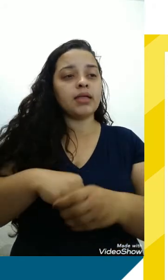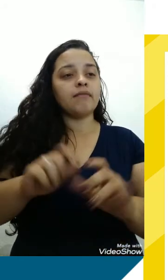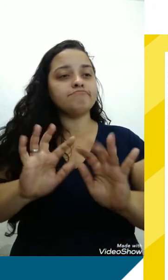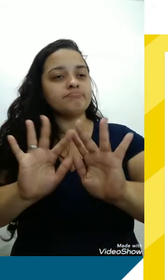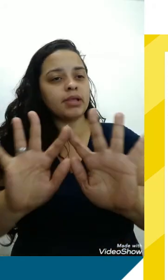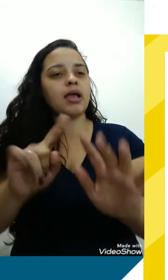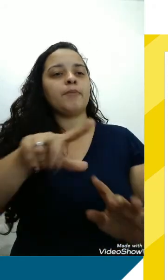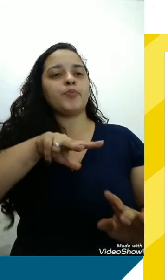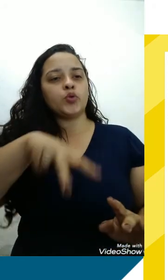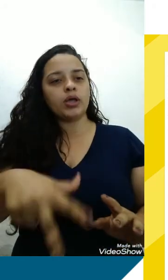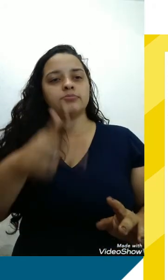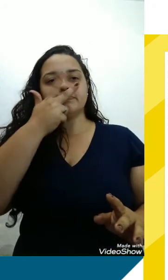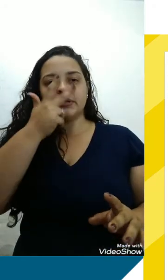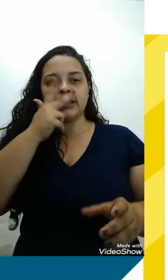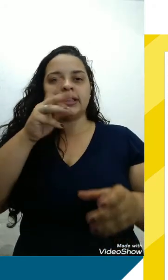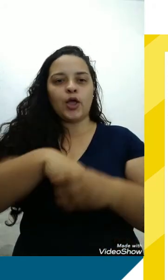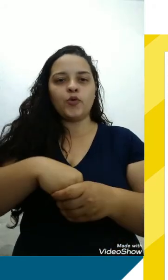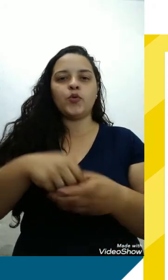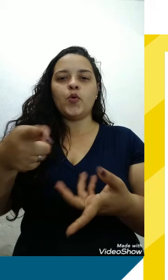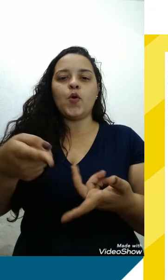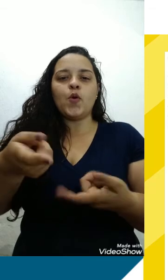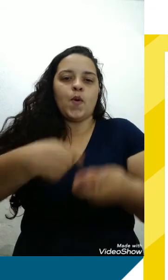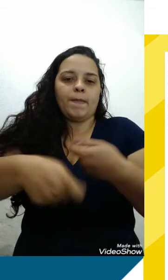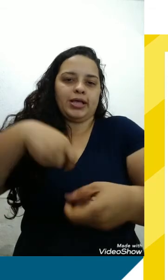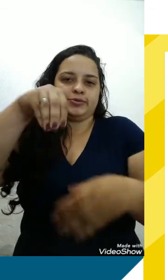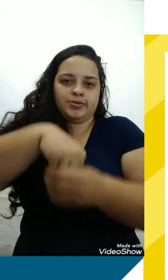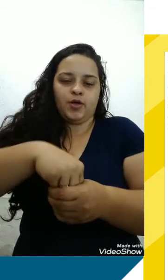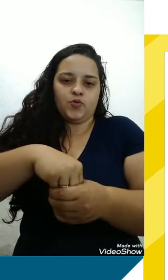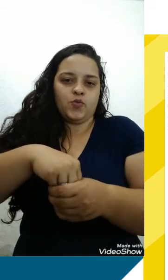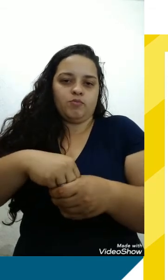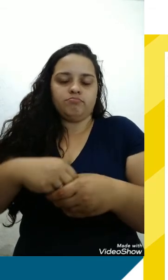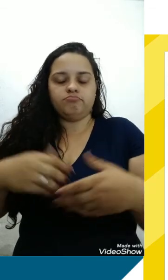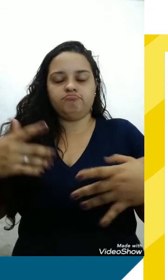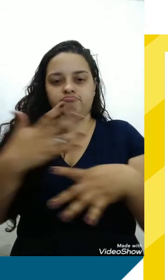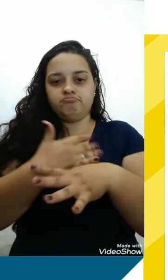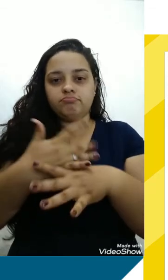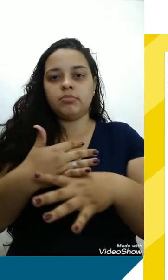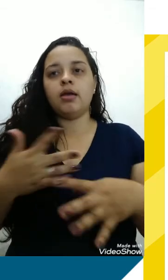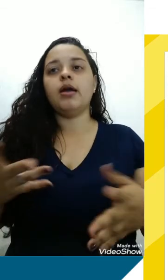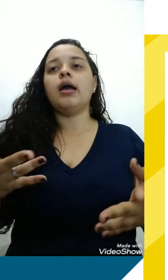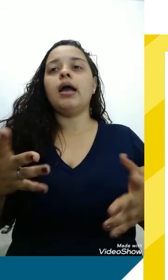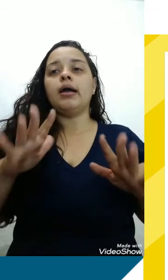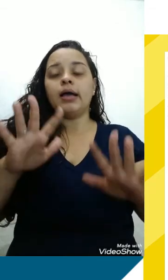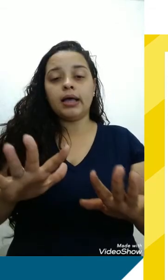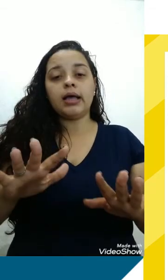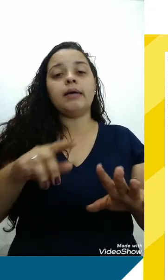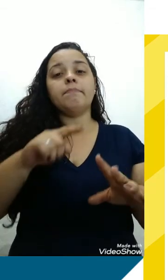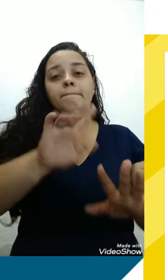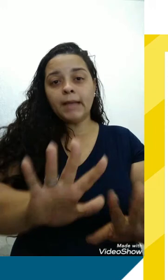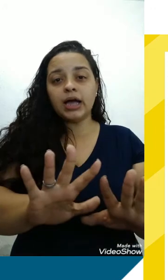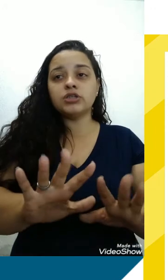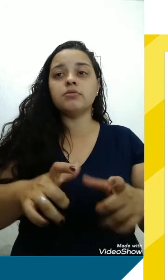atividades ligadas ao pequeno comércio urbano. É bem verdade que em algum momento alguns imigrantes portugueses se dedicaram ao pequeno comércio urbano, mas